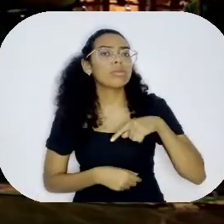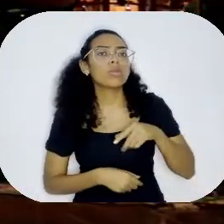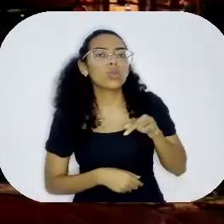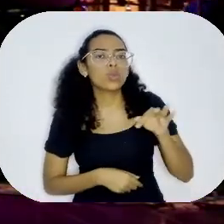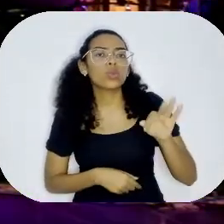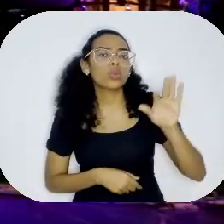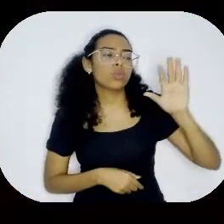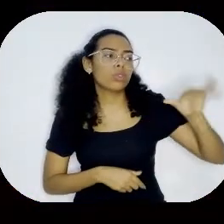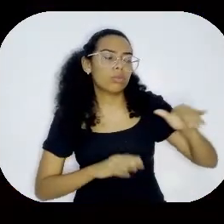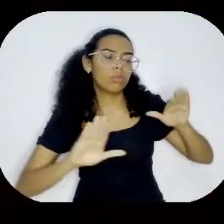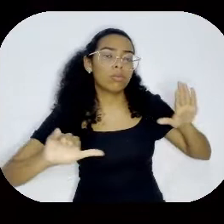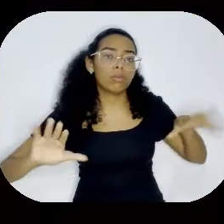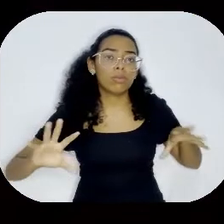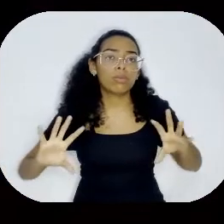aqui.